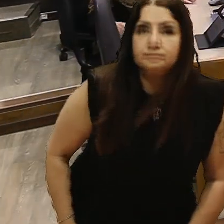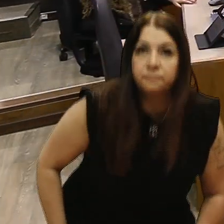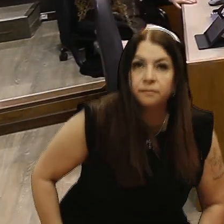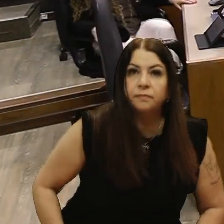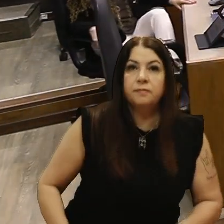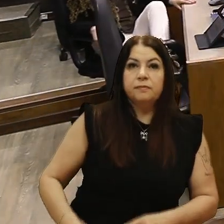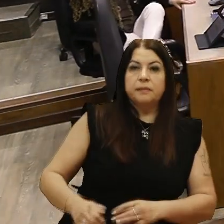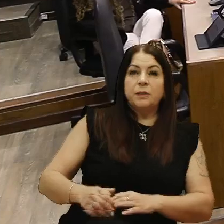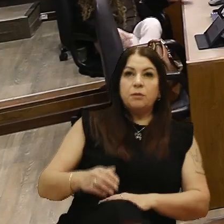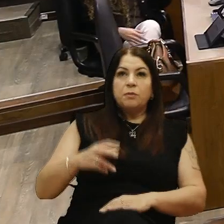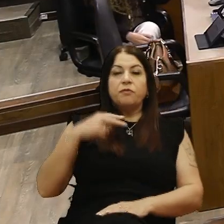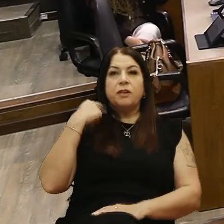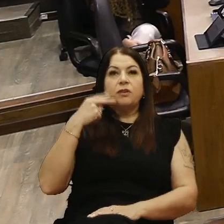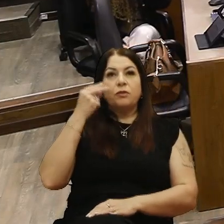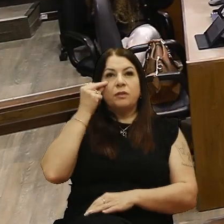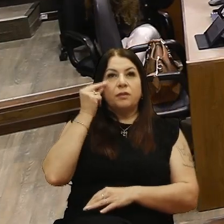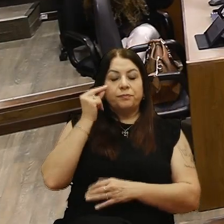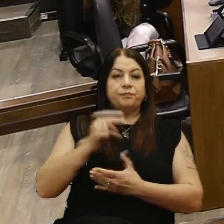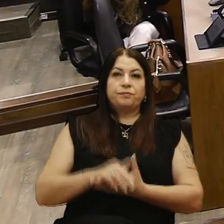vereador Cláudio Libardi.